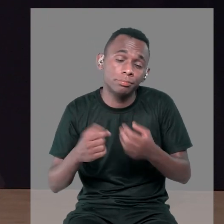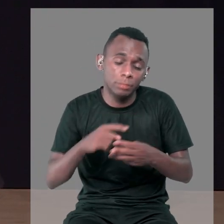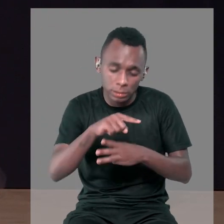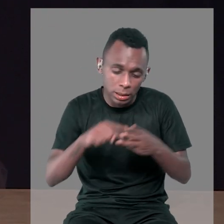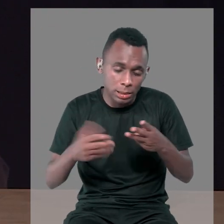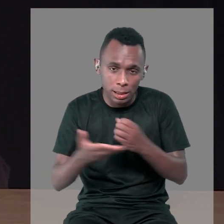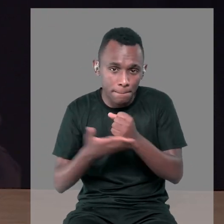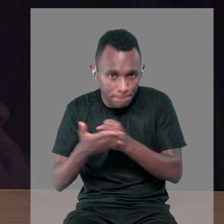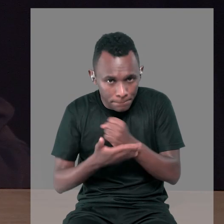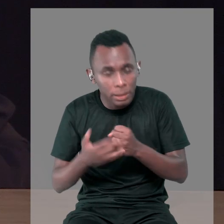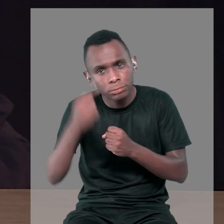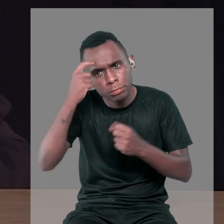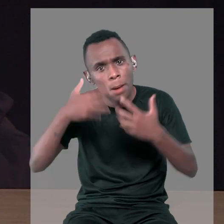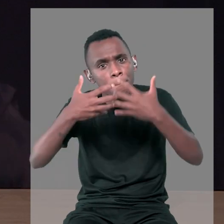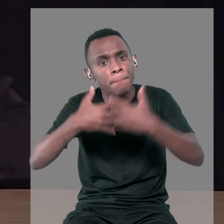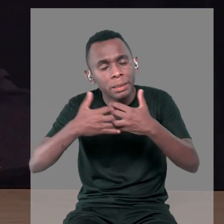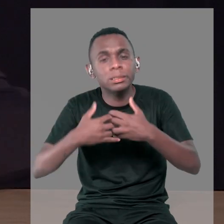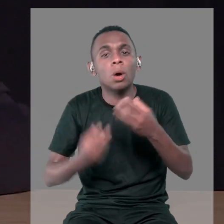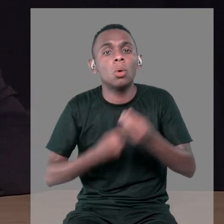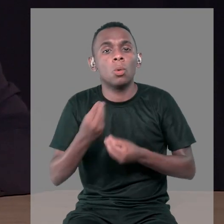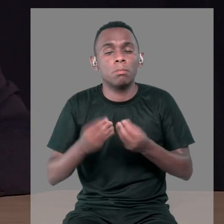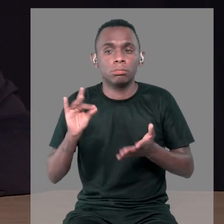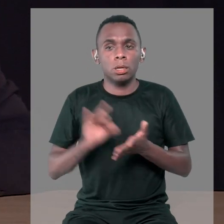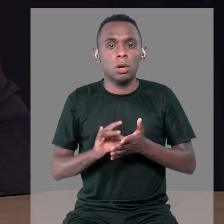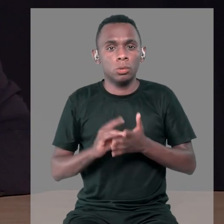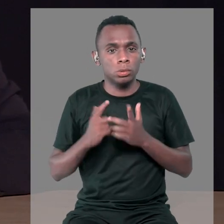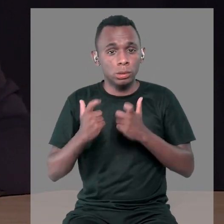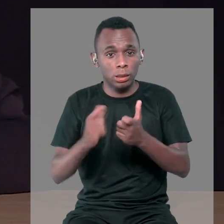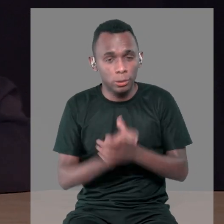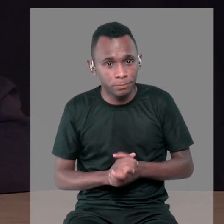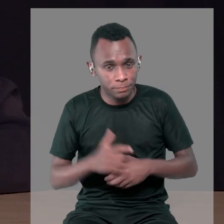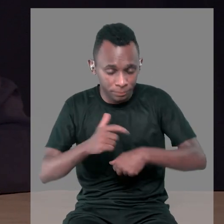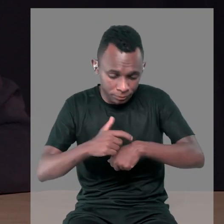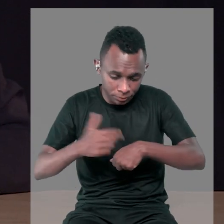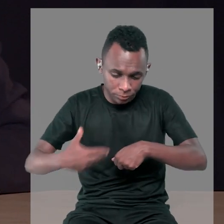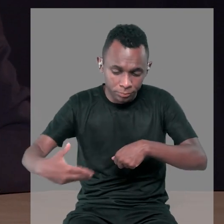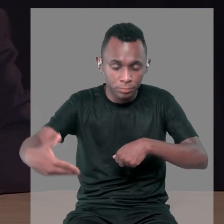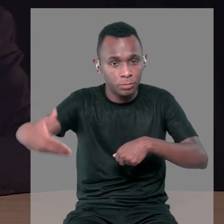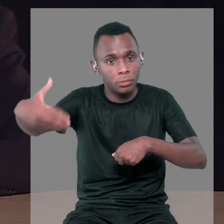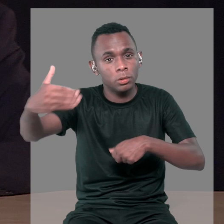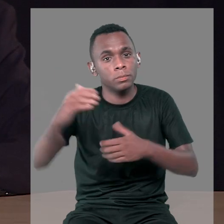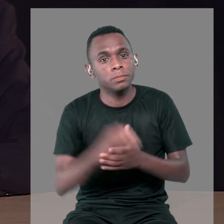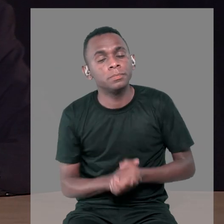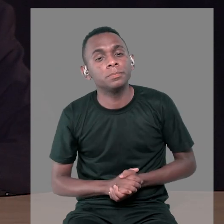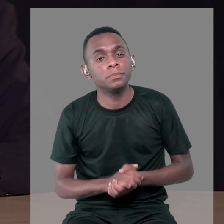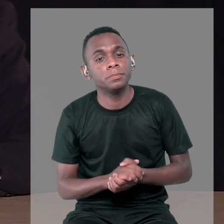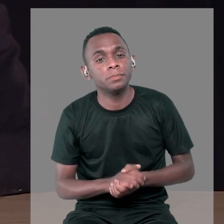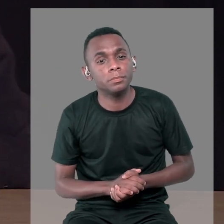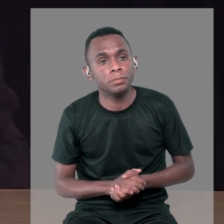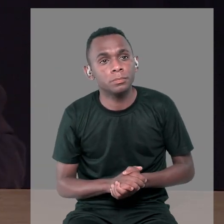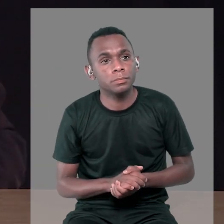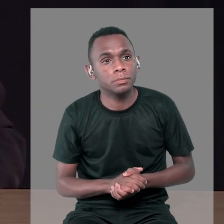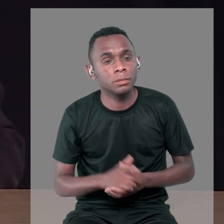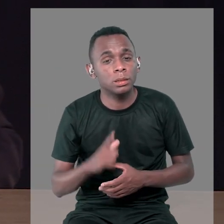a gente pensar a realidade da guerra. Bom, o tempo está andando, então eu vou caminhar com vocês no Clausewitz, porque tem um